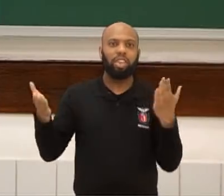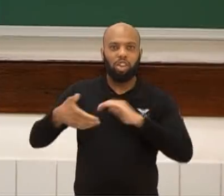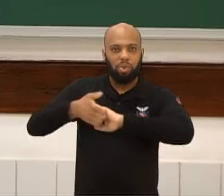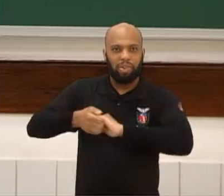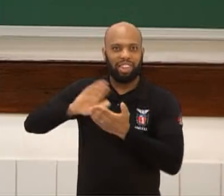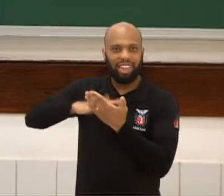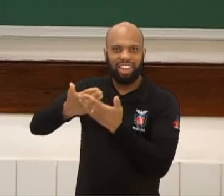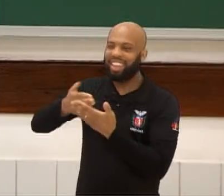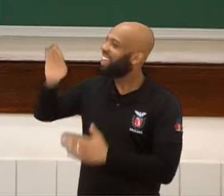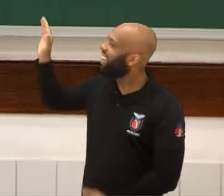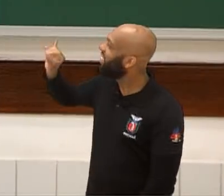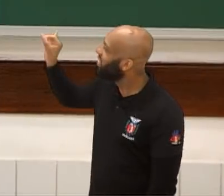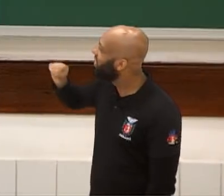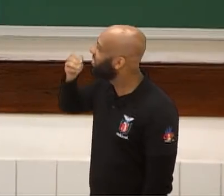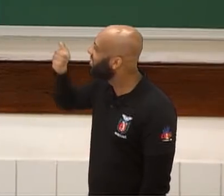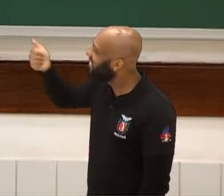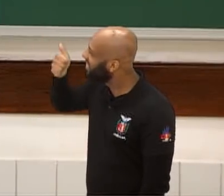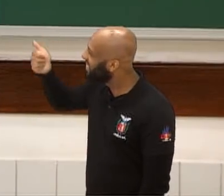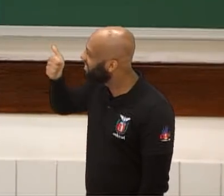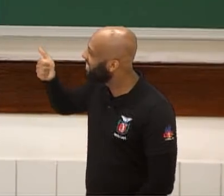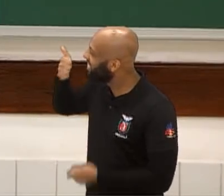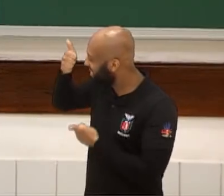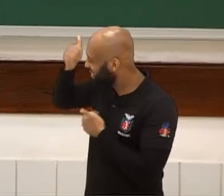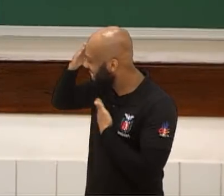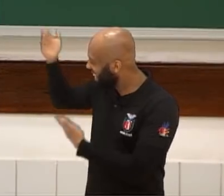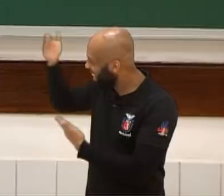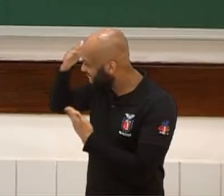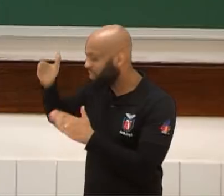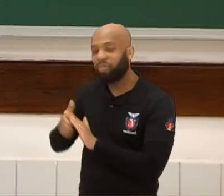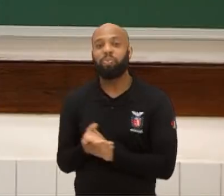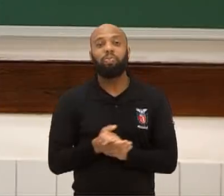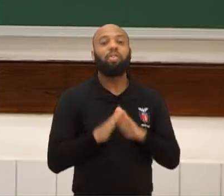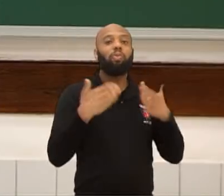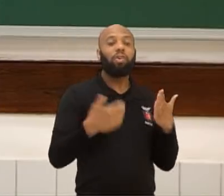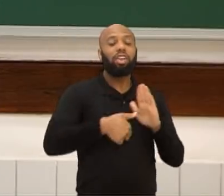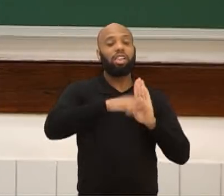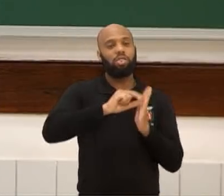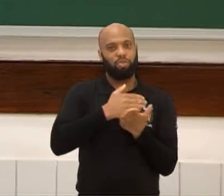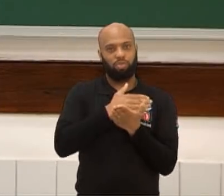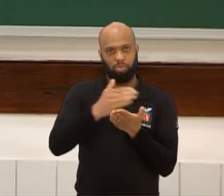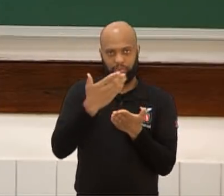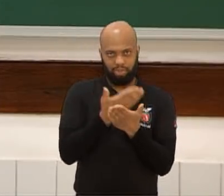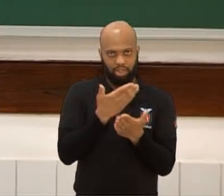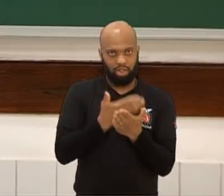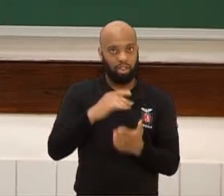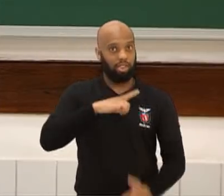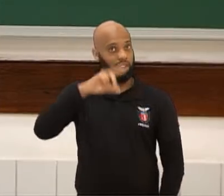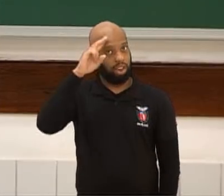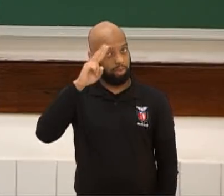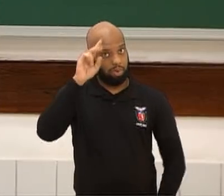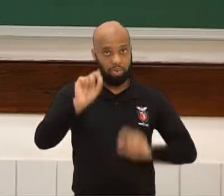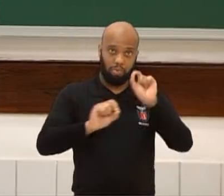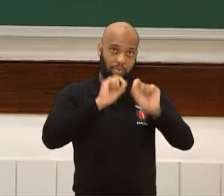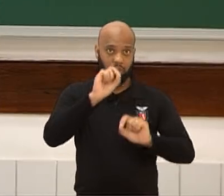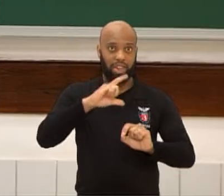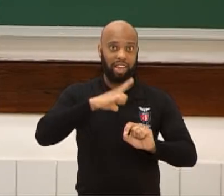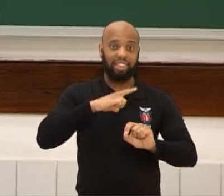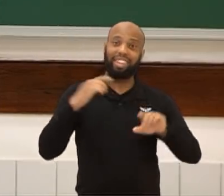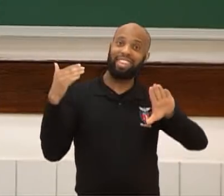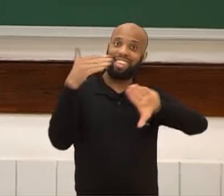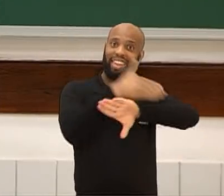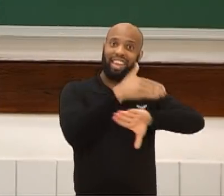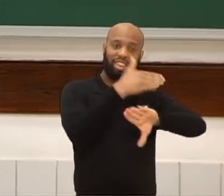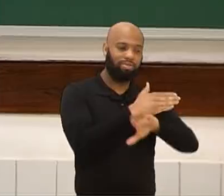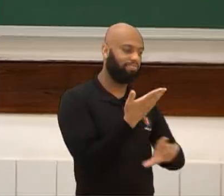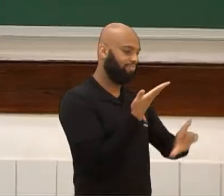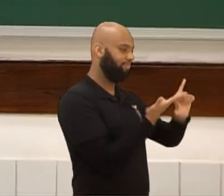Libras? Olá, Nathan, seja bem-vindo. Antes de começar a nossa aula, vamos relembrar de registrar a